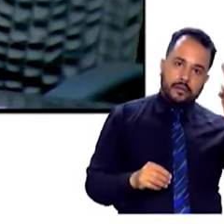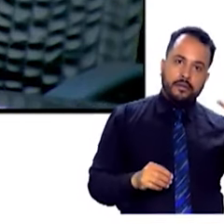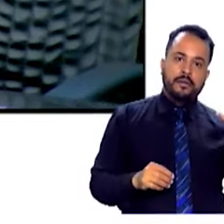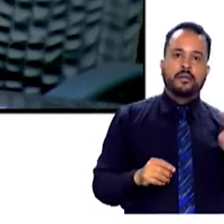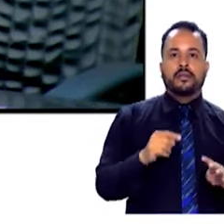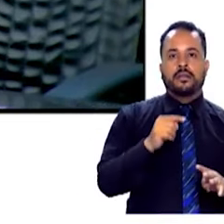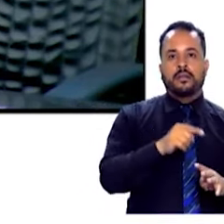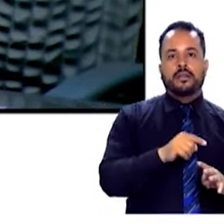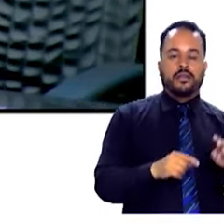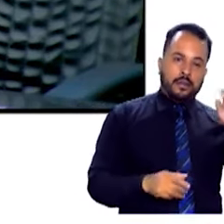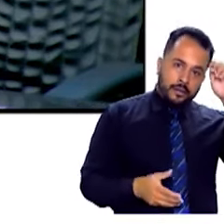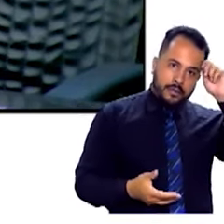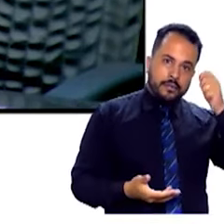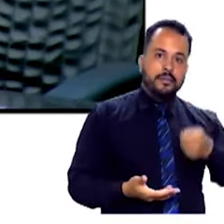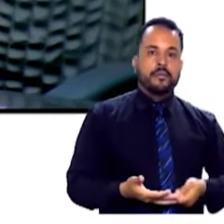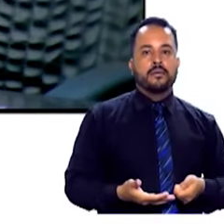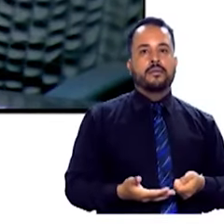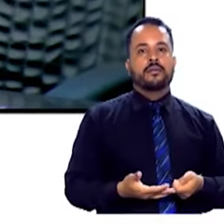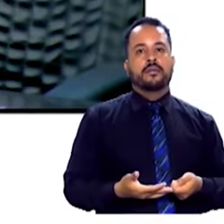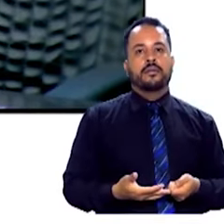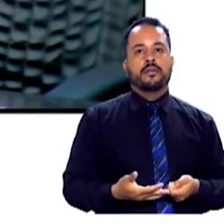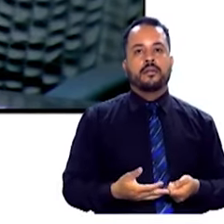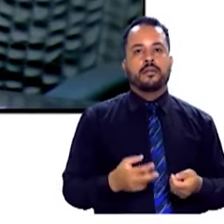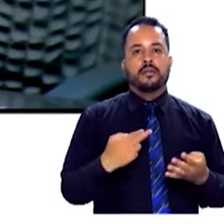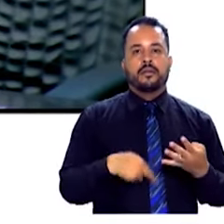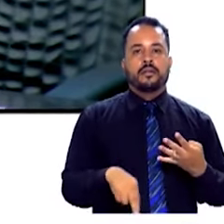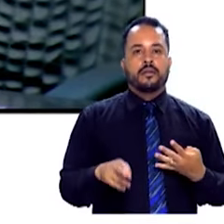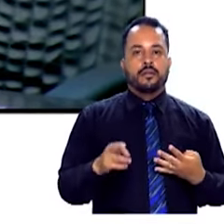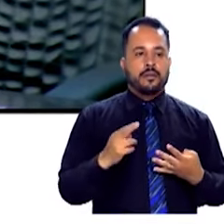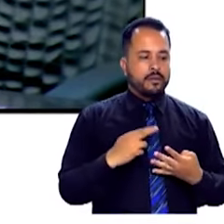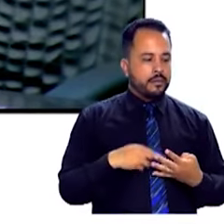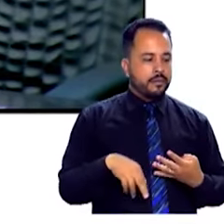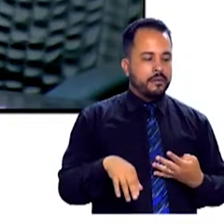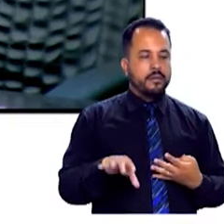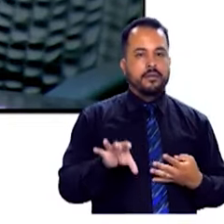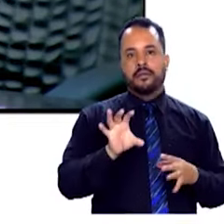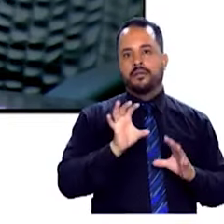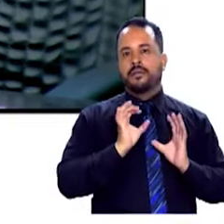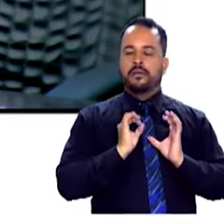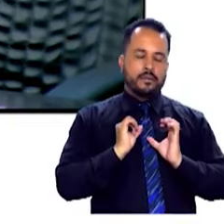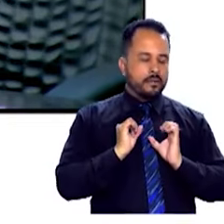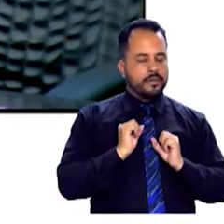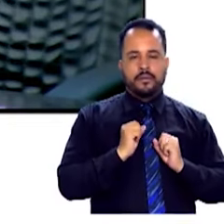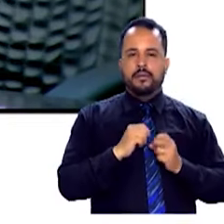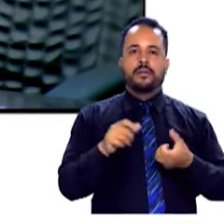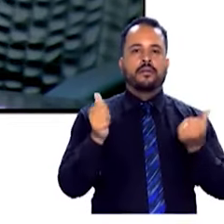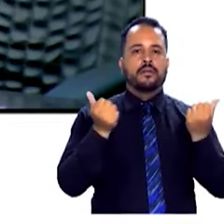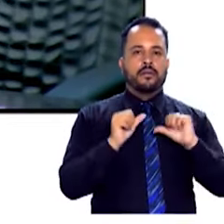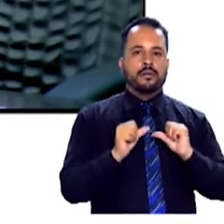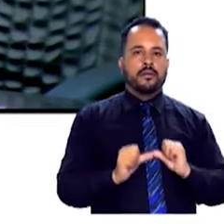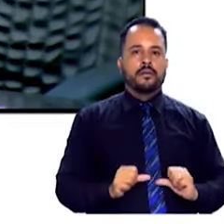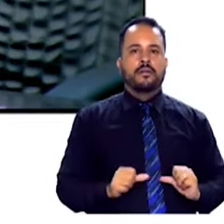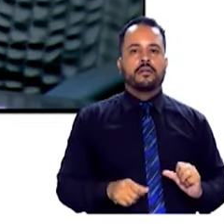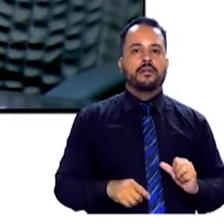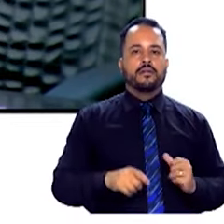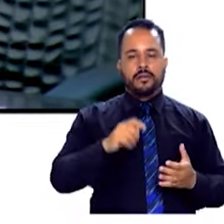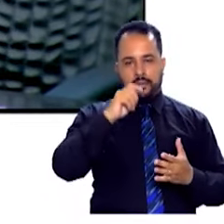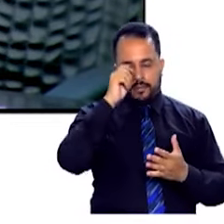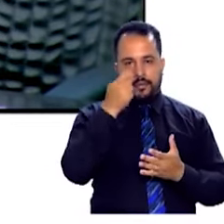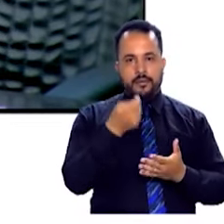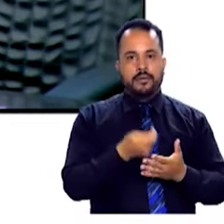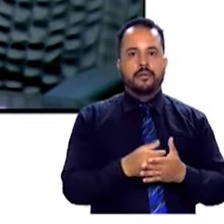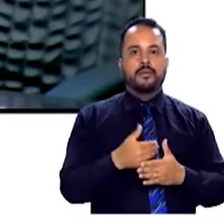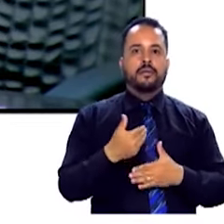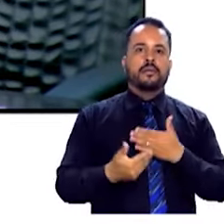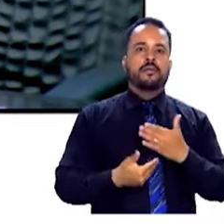de inadmissão do recurso especificamente eh analisado né é uma decisão que não projeta efeitos